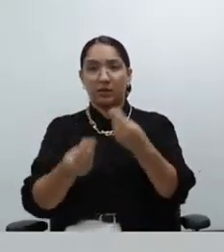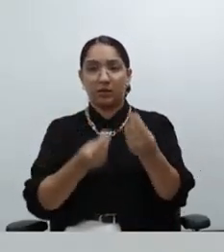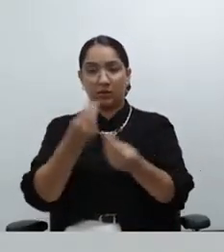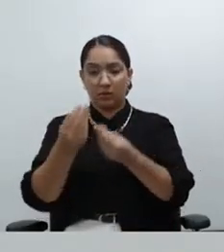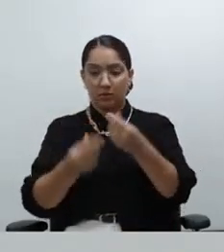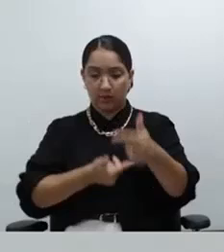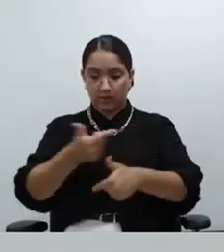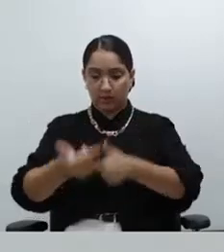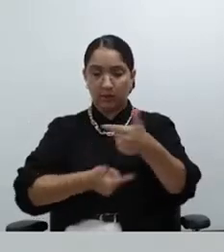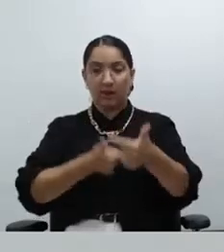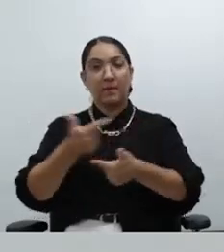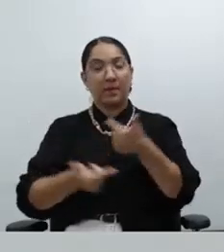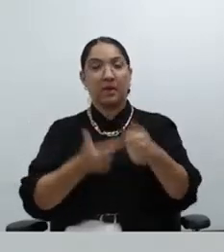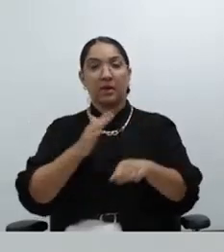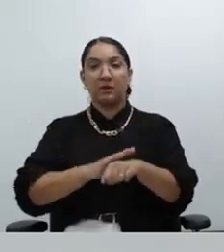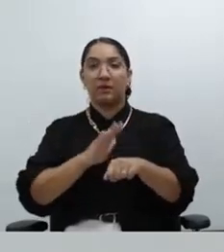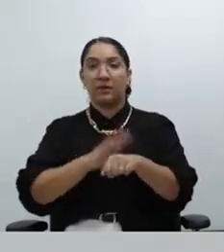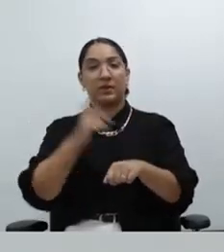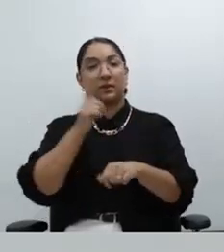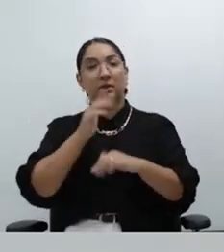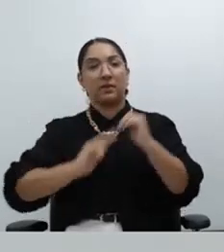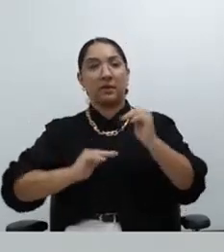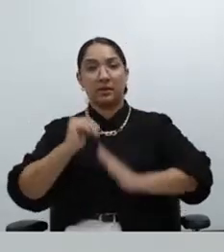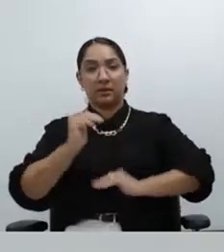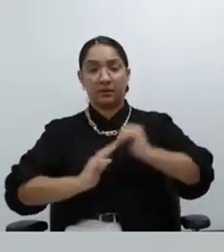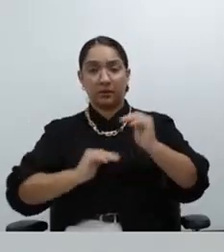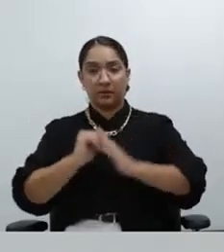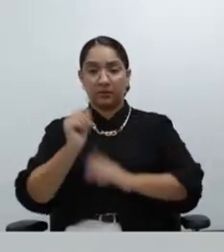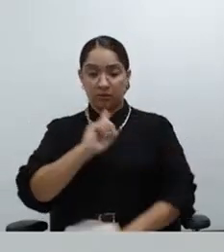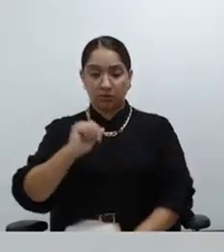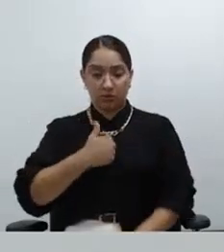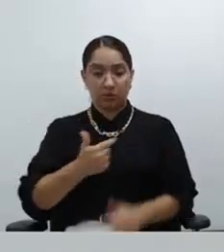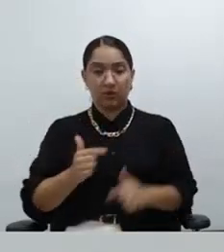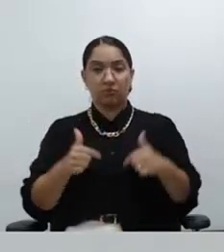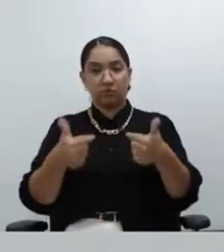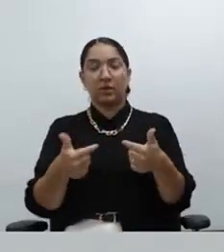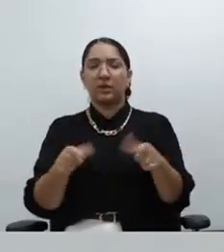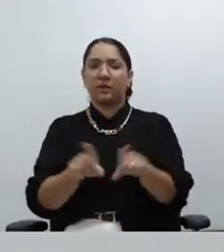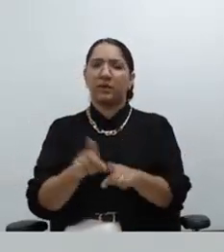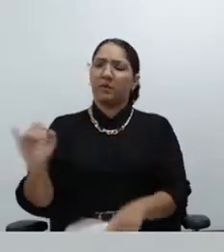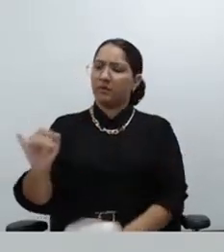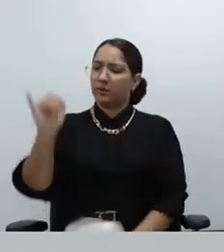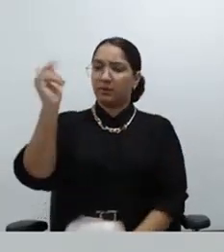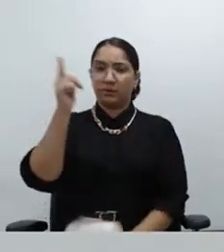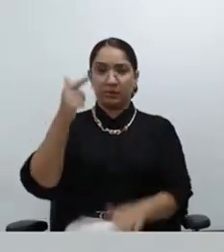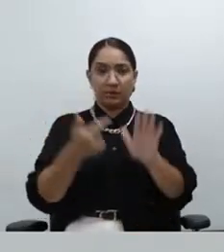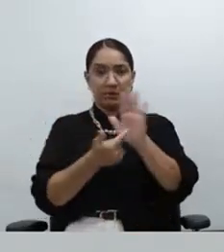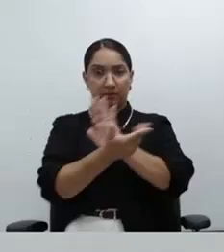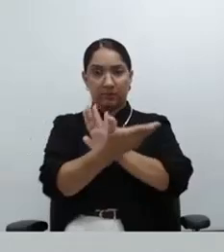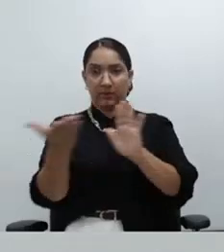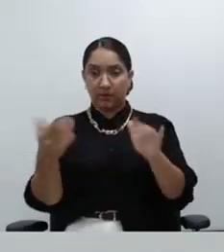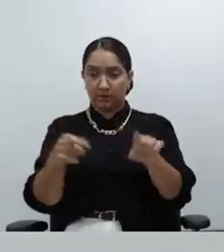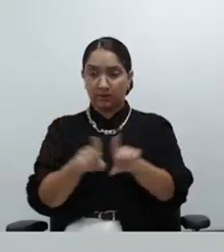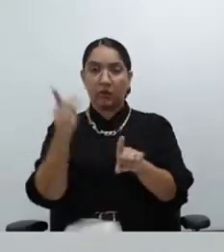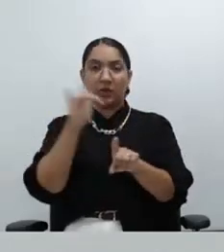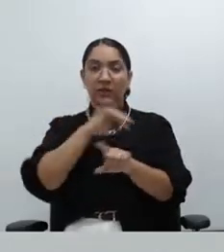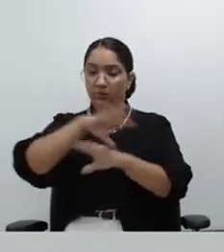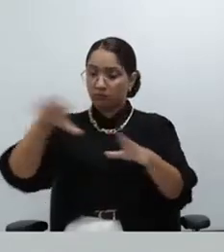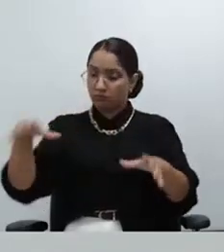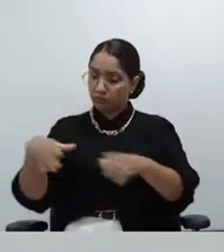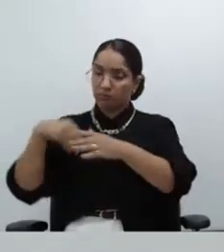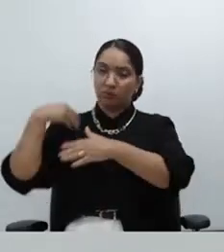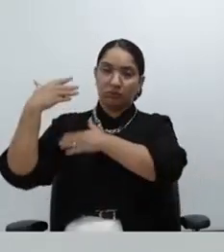o formato da realização desses nossos atos. É importante salientar aqui a vossas excelências que esse é um